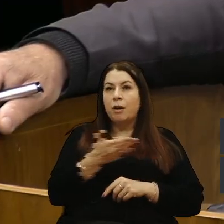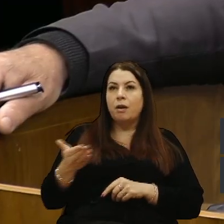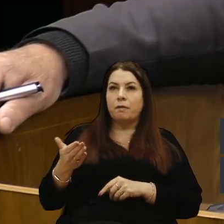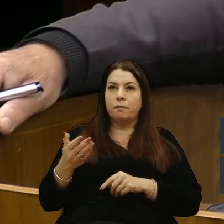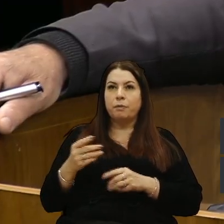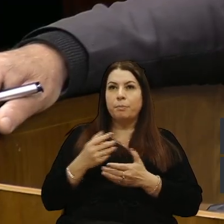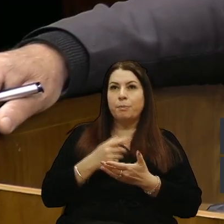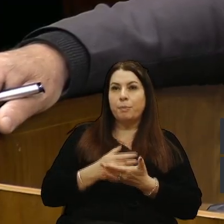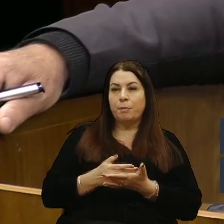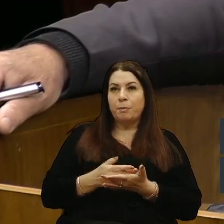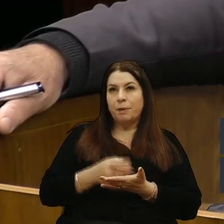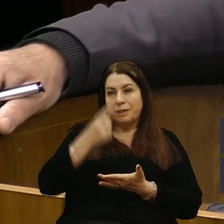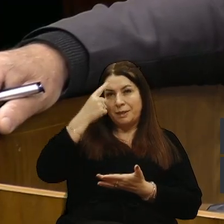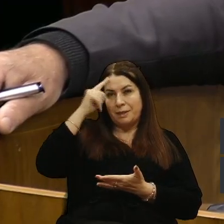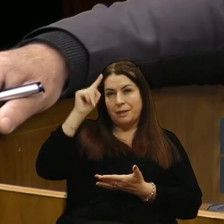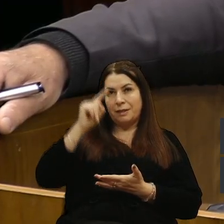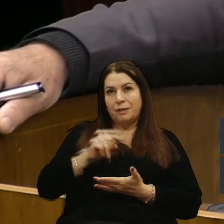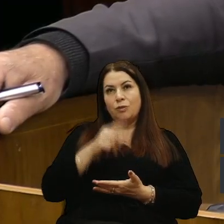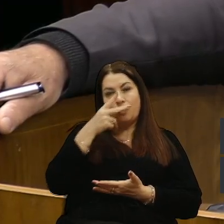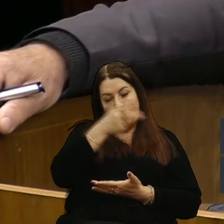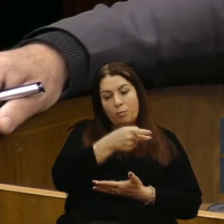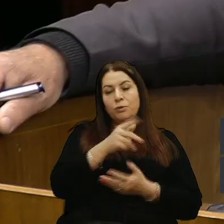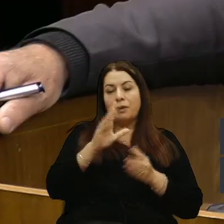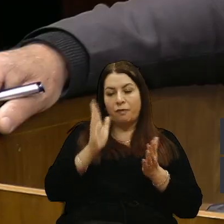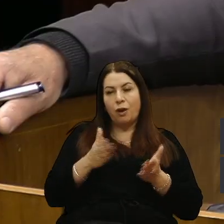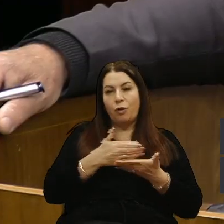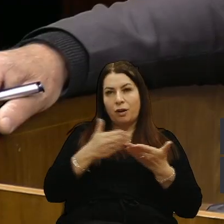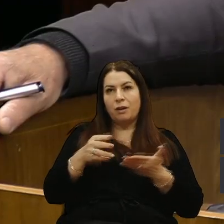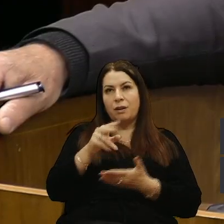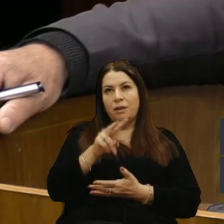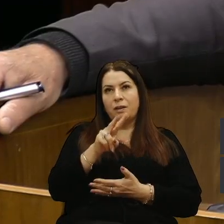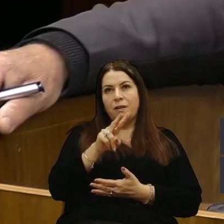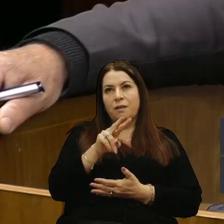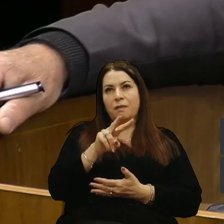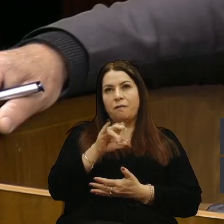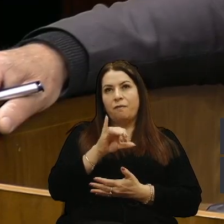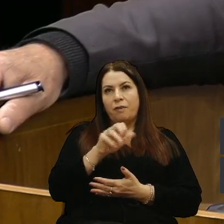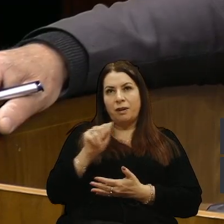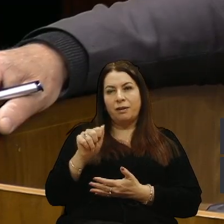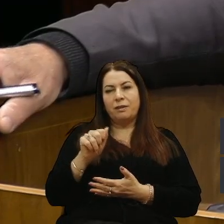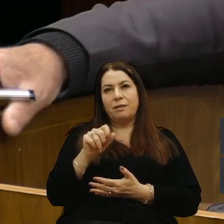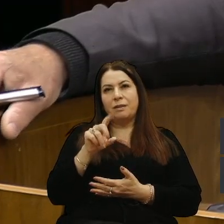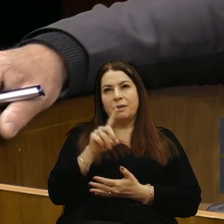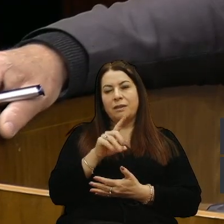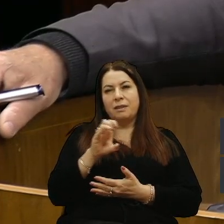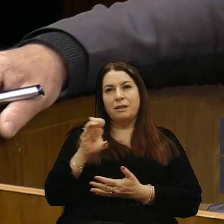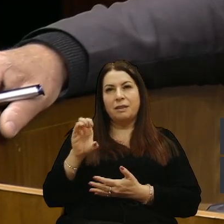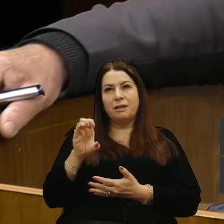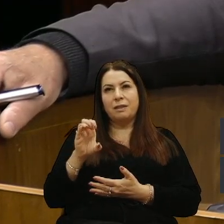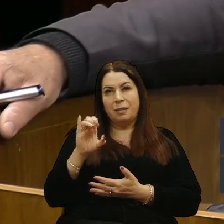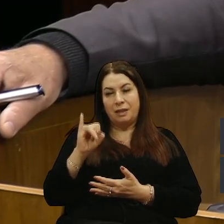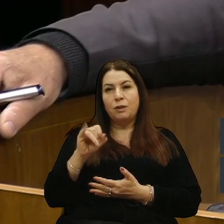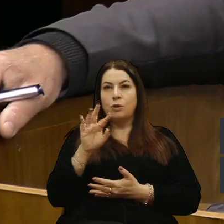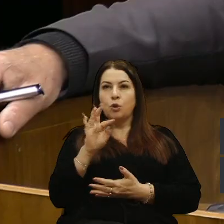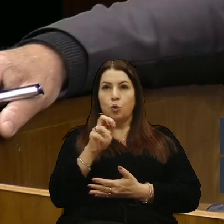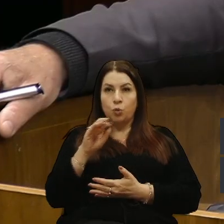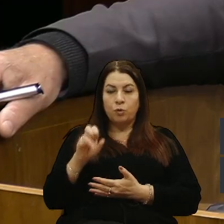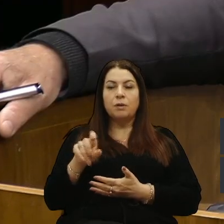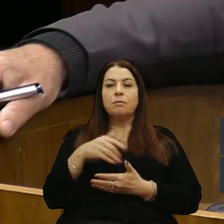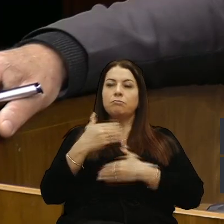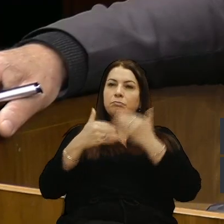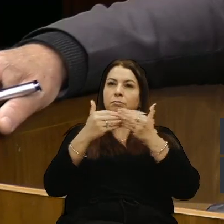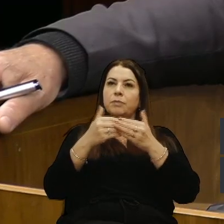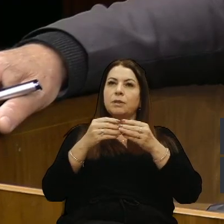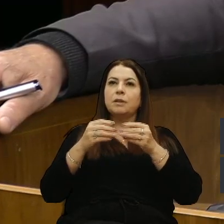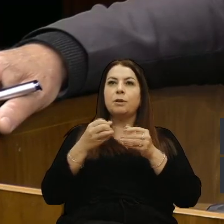para iniciativas como a Vila Deltrone prosperarem. Então, que bom que o Felipe está